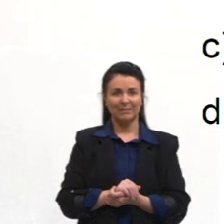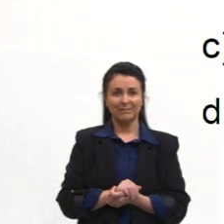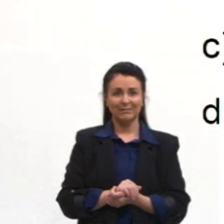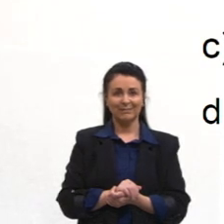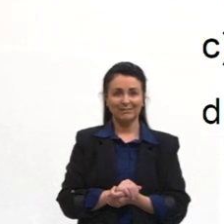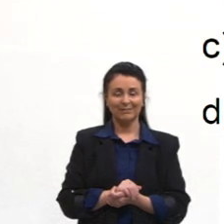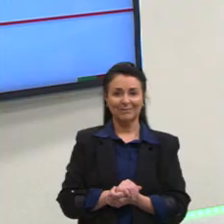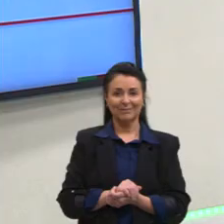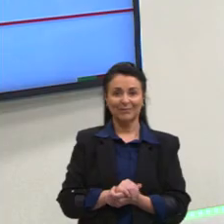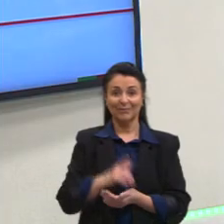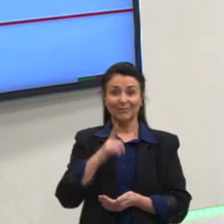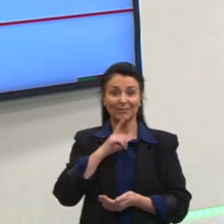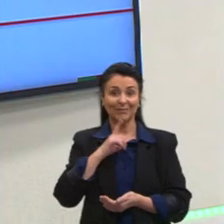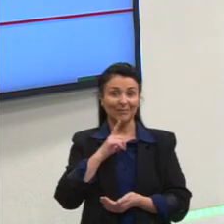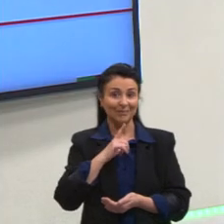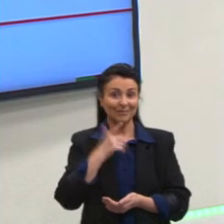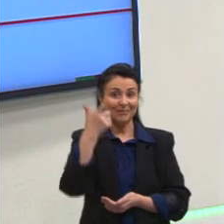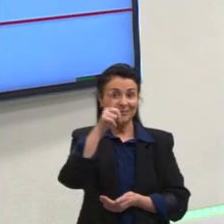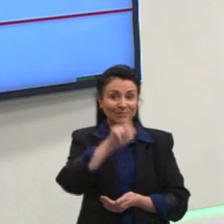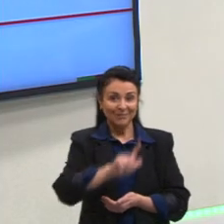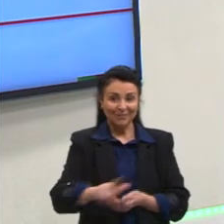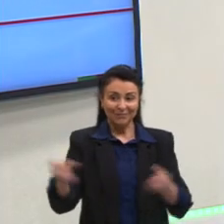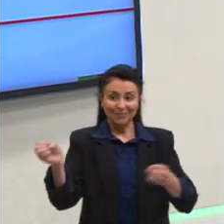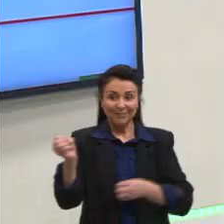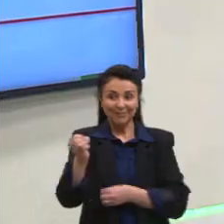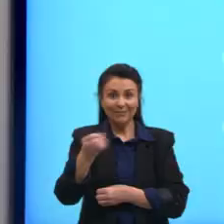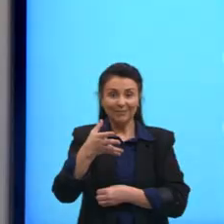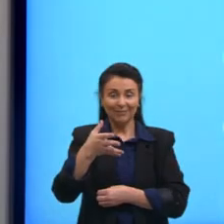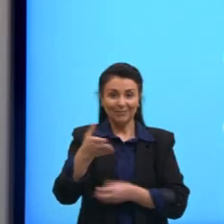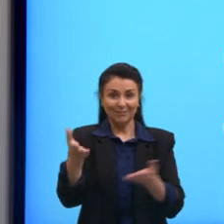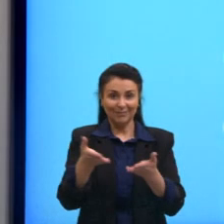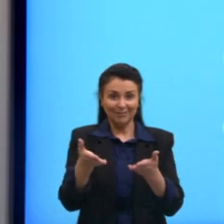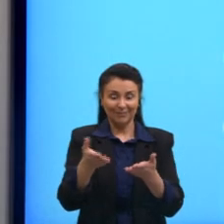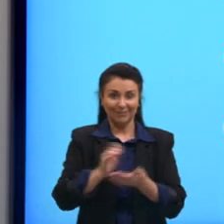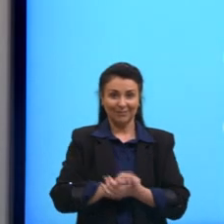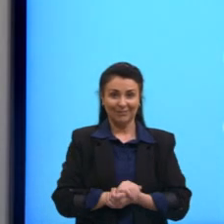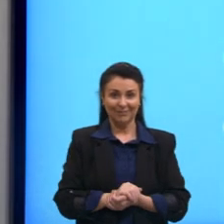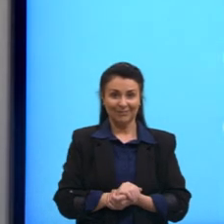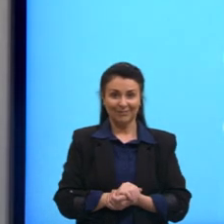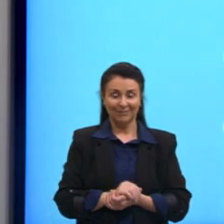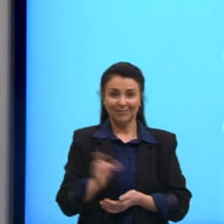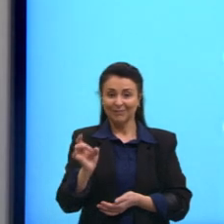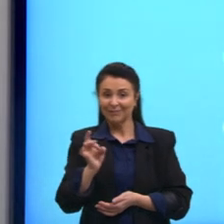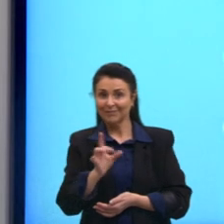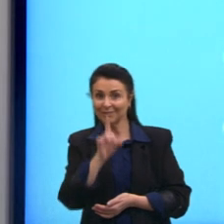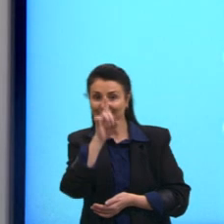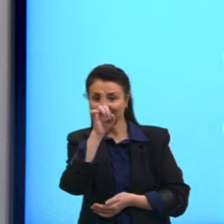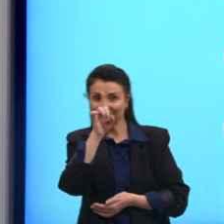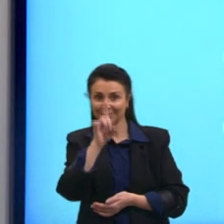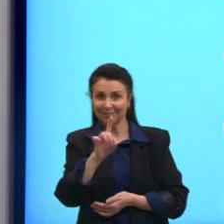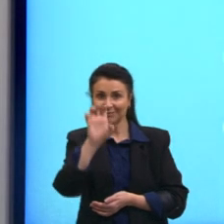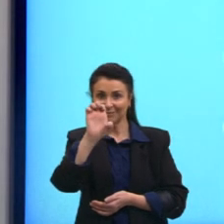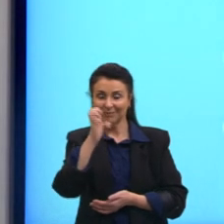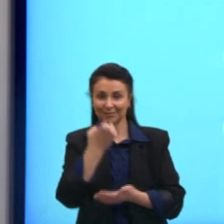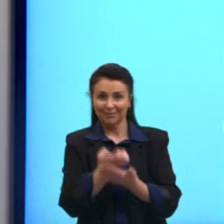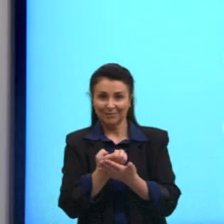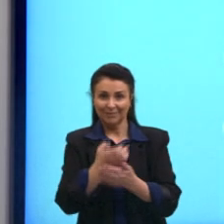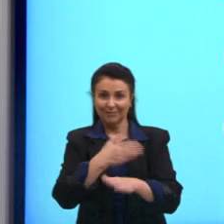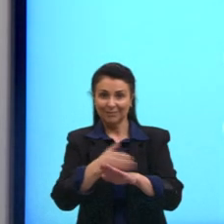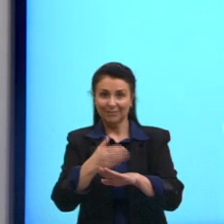o que nós temos um gabarito então igual o que nós fizemos então a contém